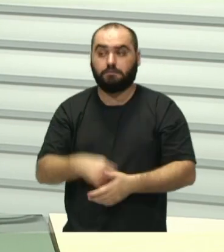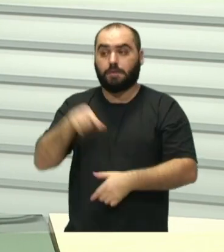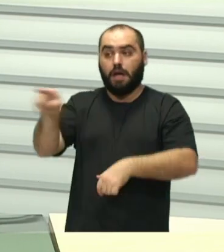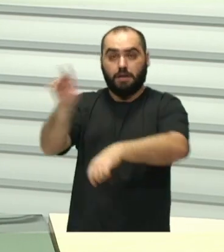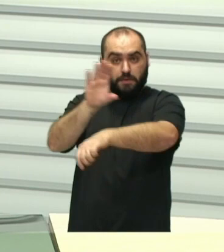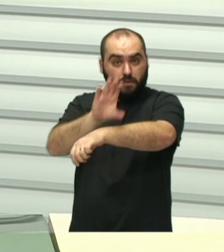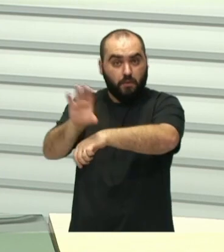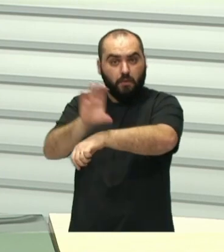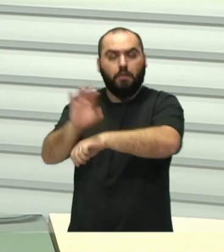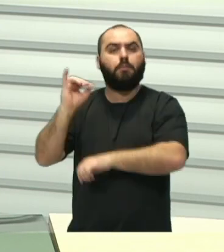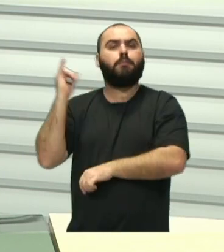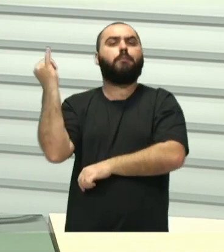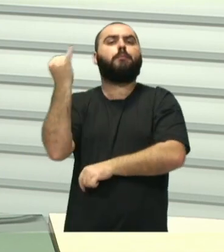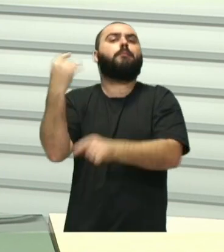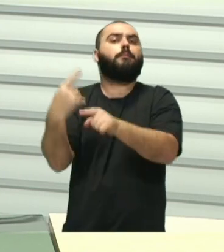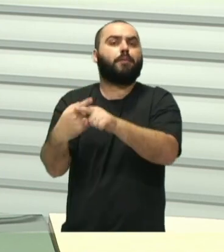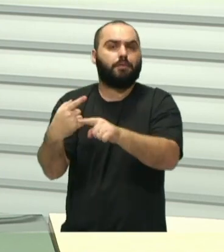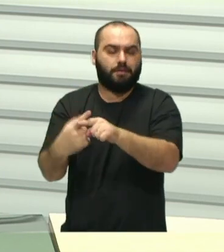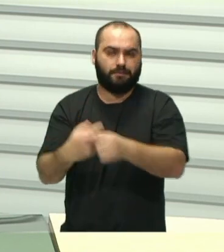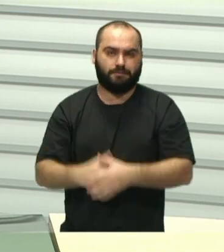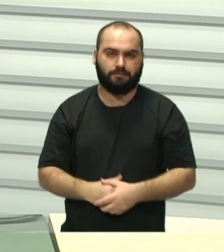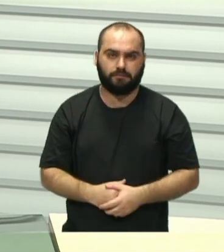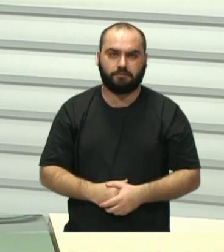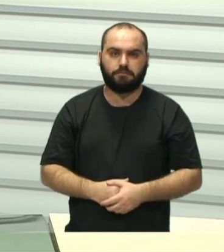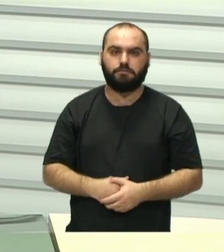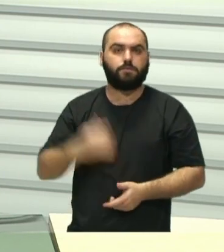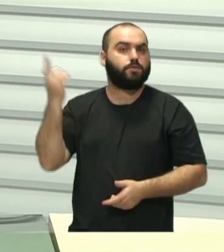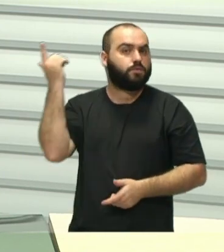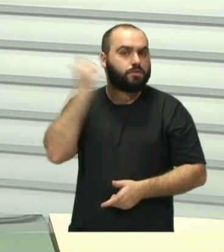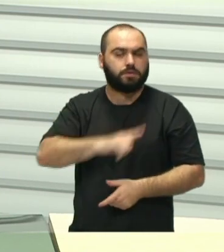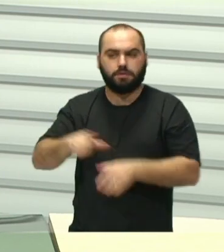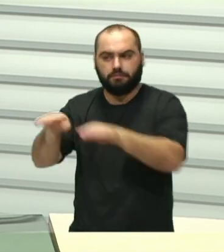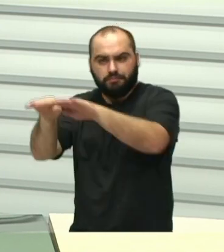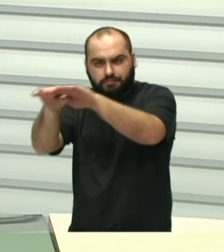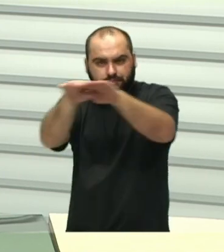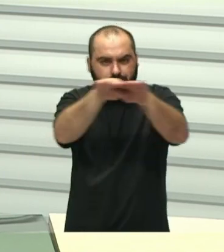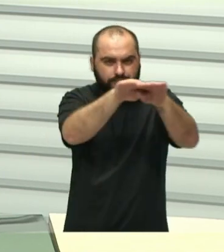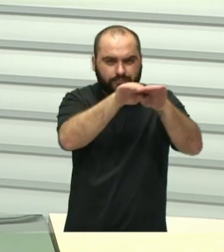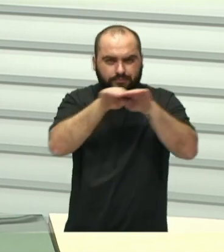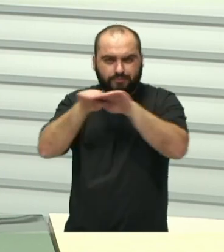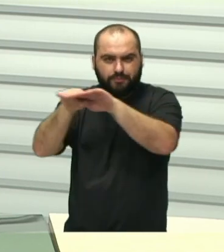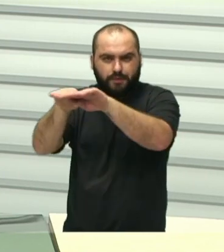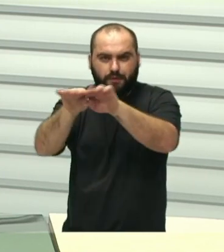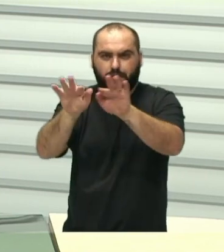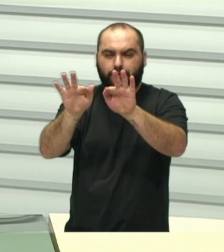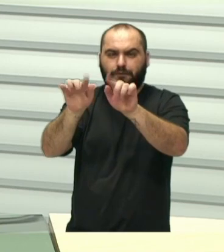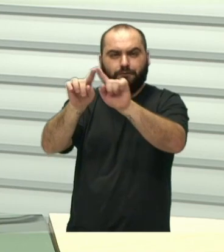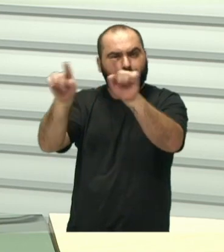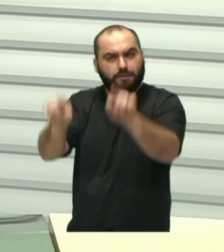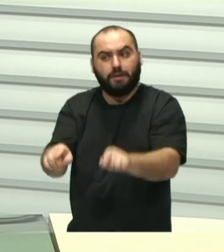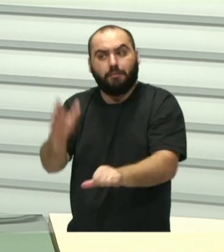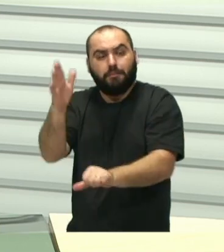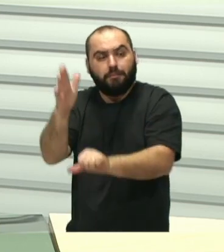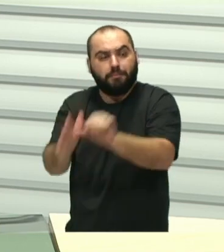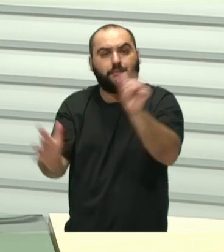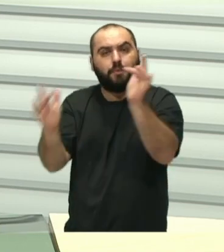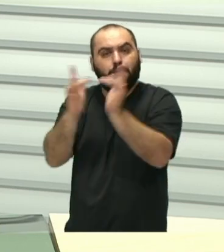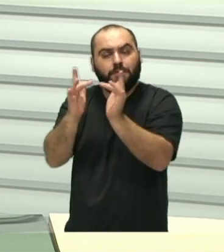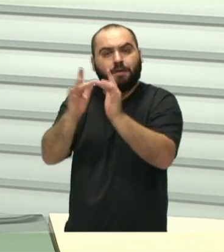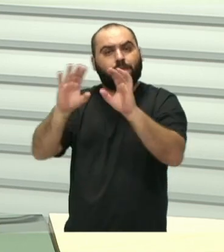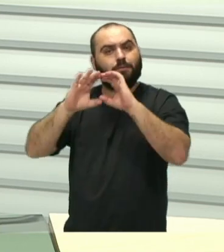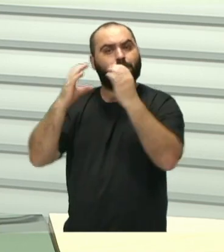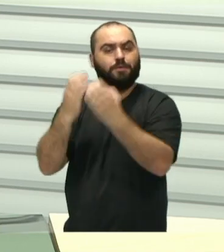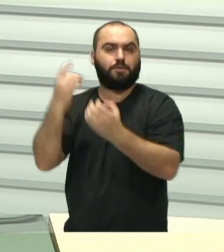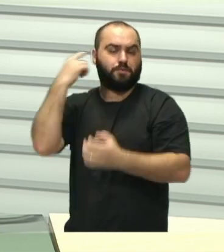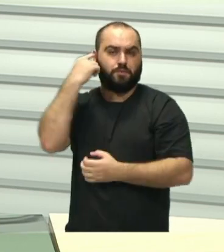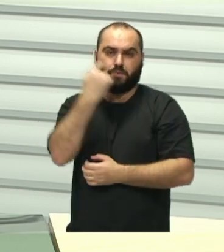esse curso foi importante para poder nivelar principalmente em nossos servidores nesse primeiro contato com a comunidade surda